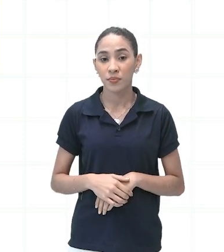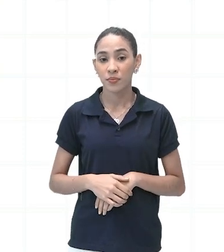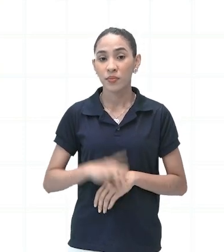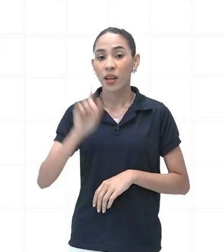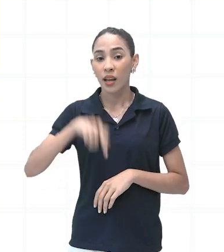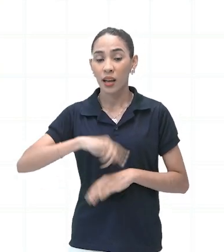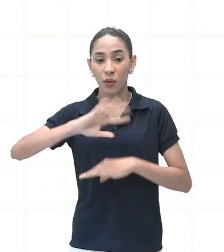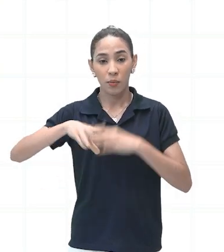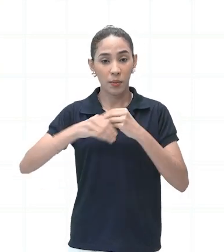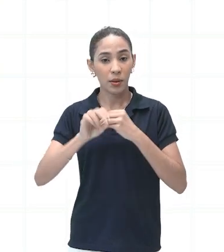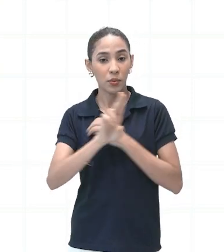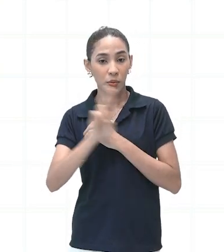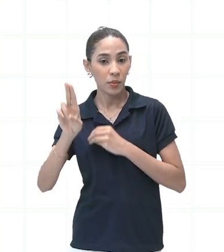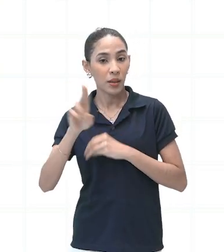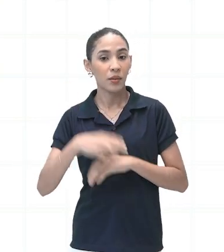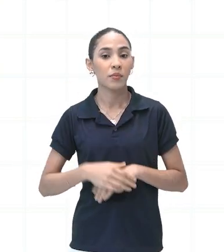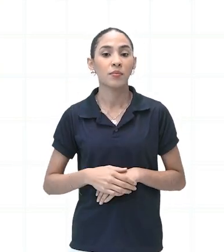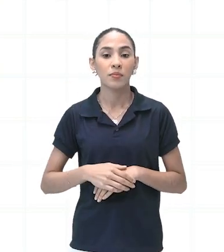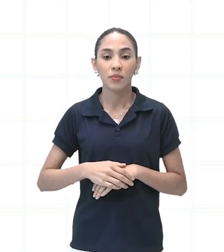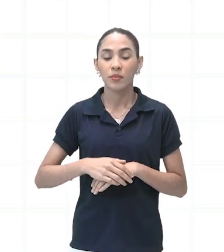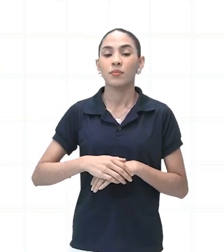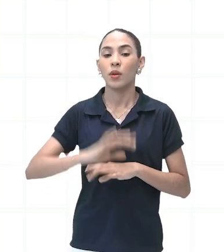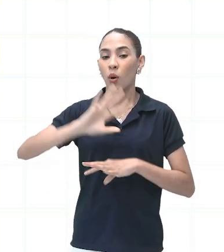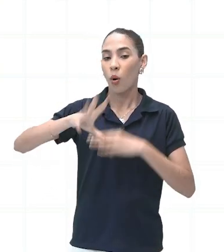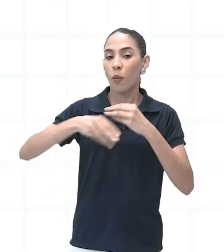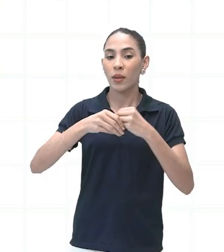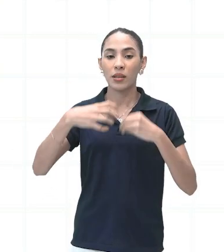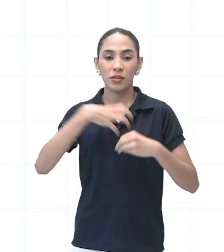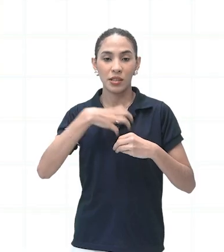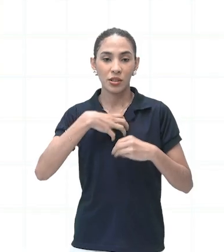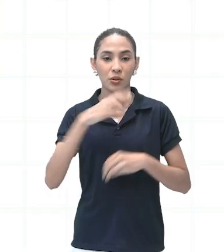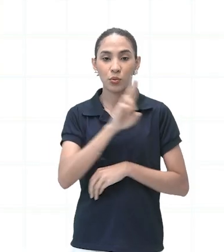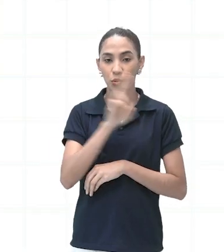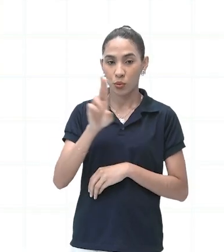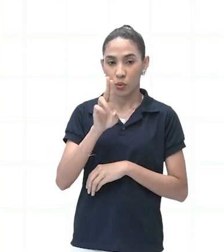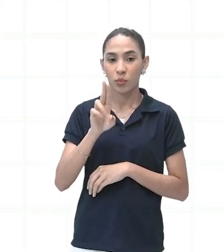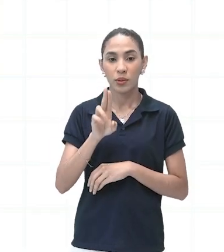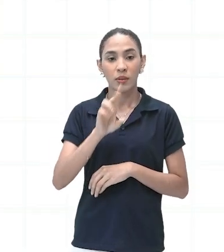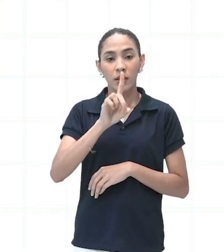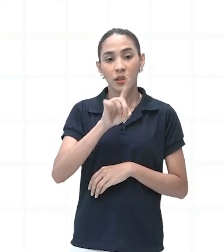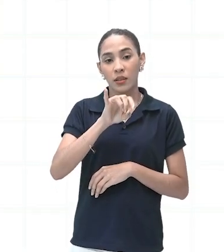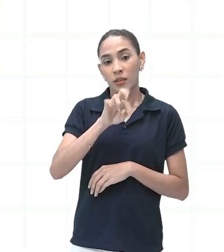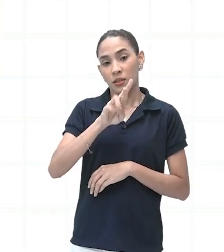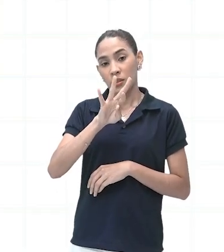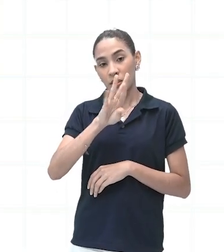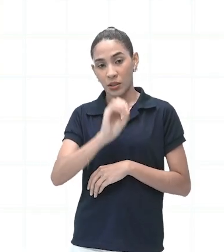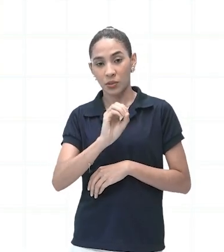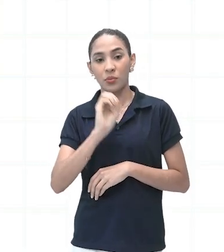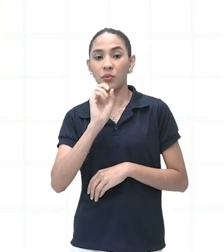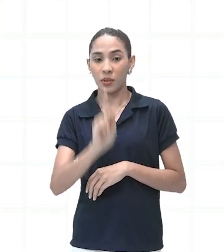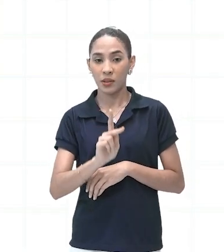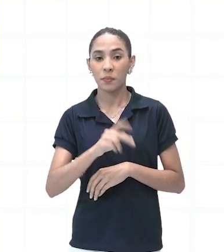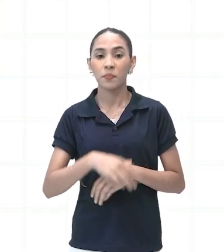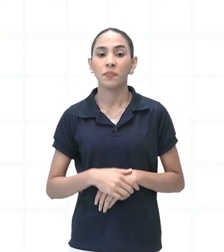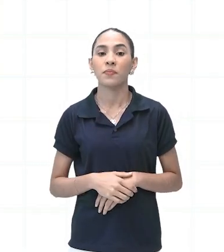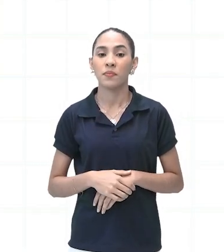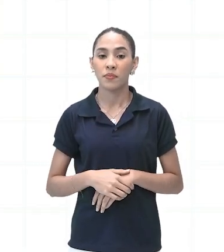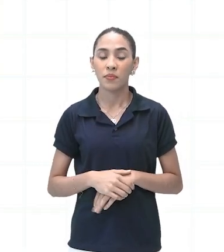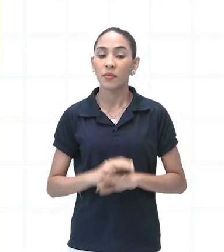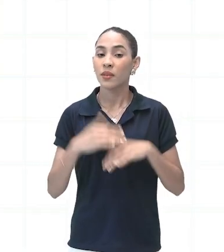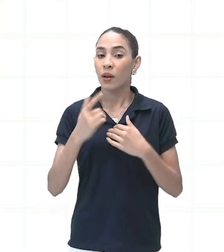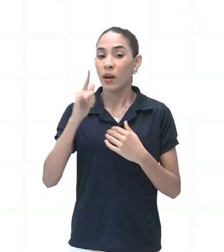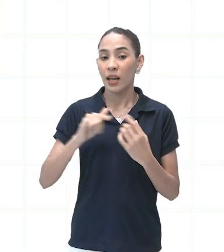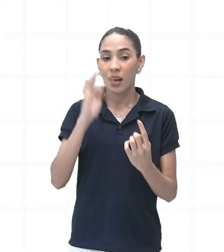é complemento nominal, completa o sentido do nome direito, tá? Então, essa